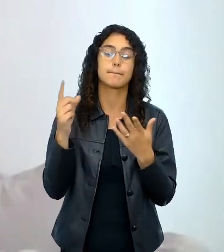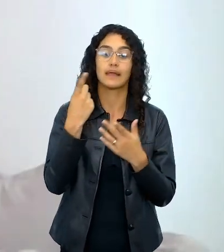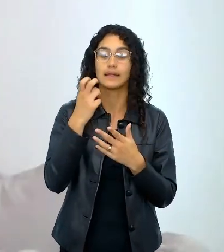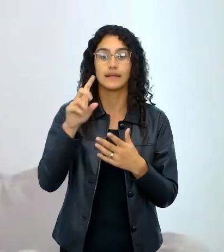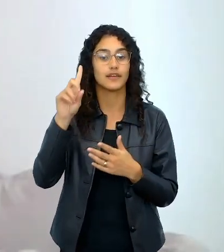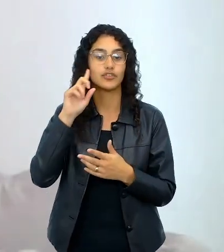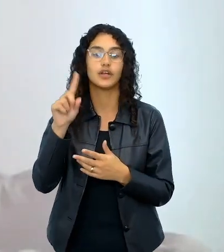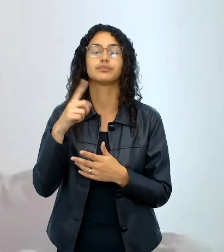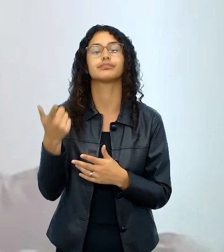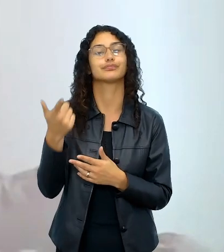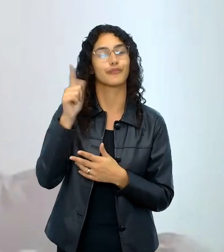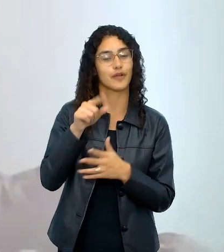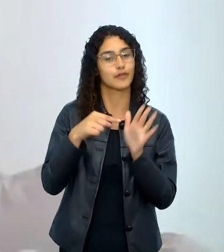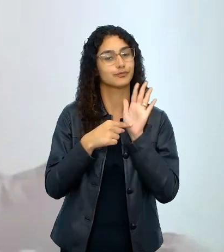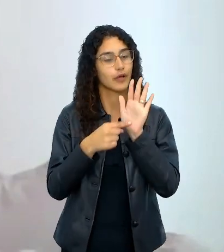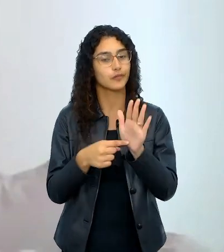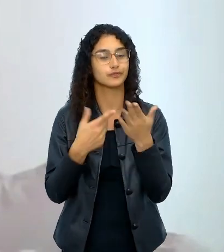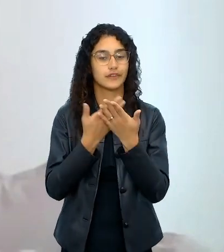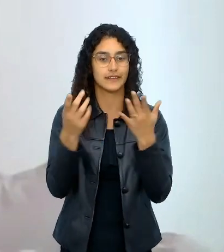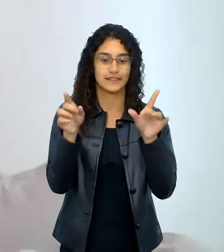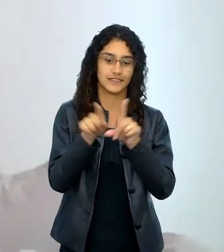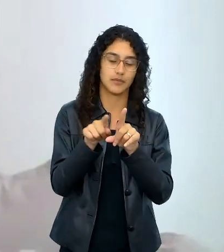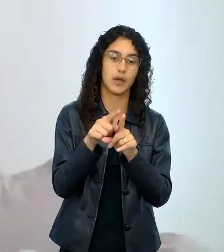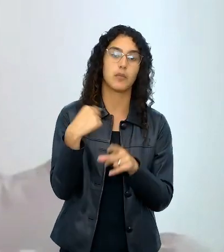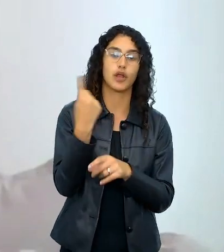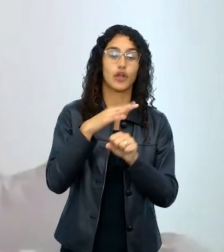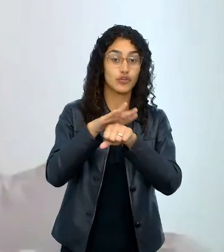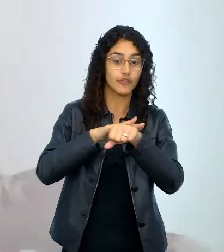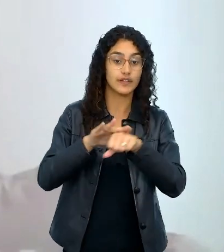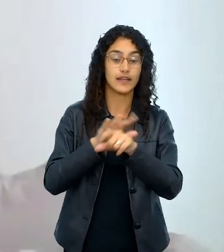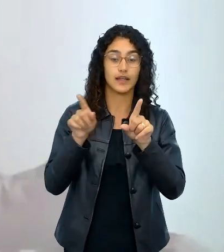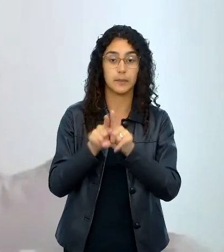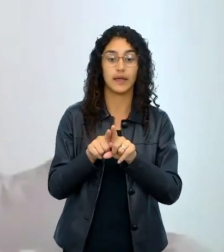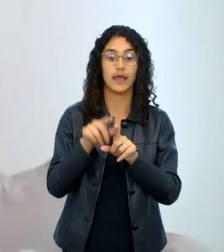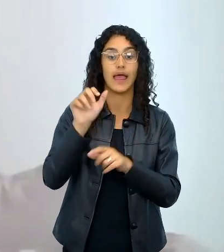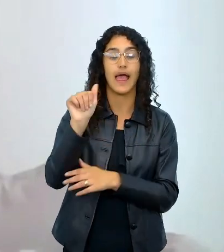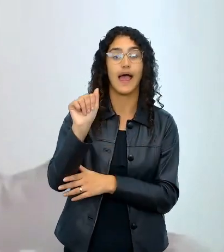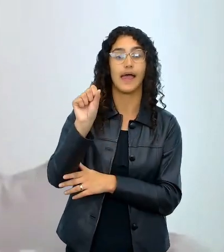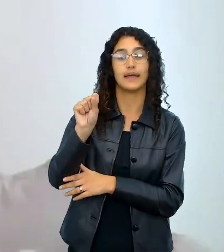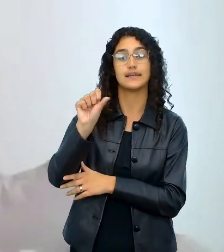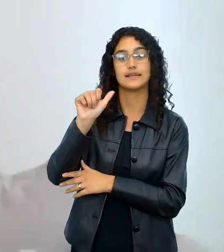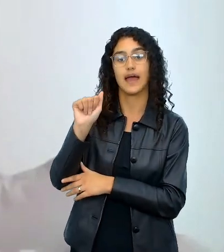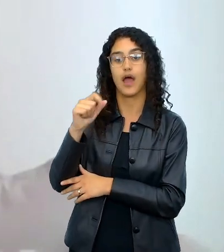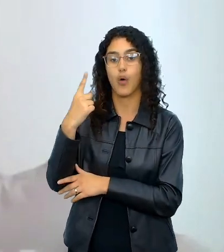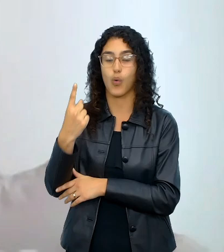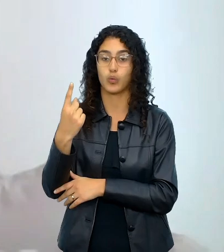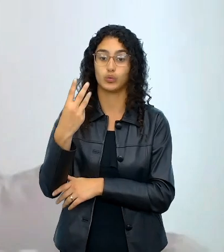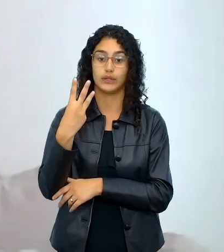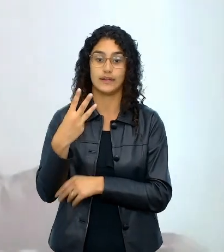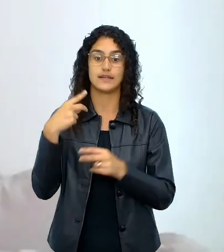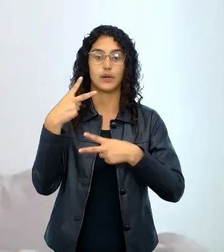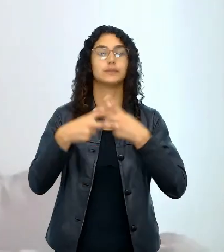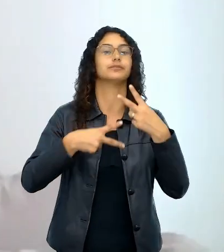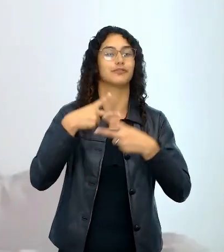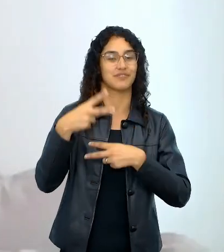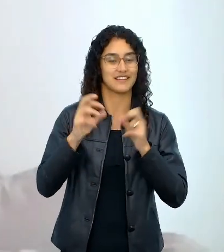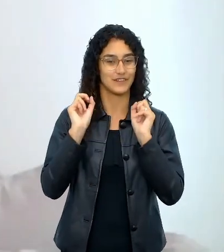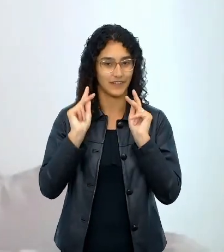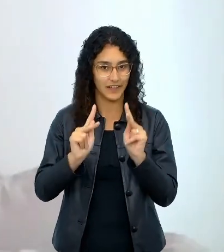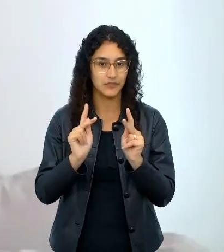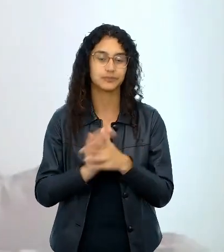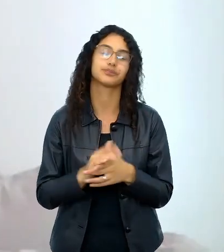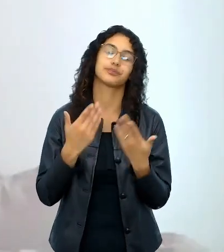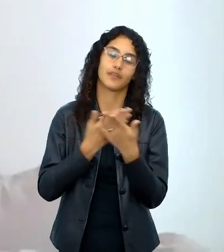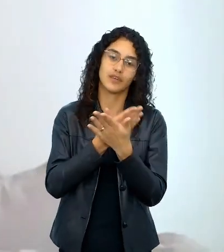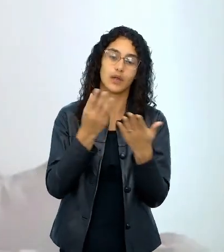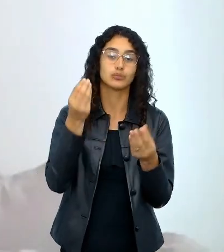dias, novamente, eu apareço aqui, tá bom? Para a gente conversar já sobre a SA1 do terceiro bimestre. Tá bom? Fiquem por